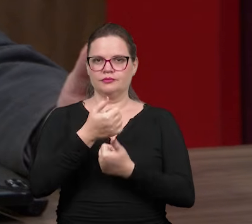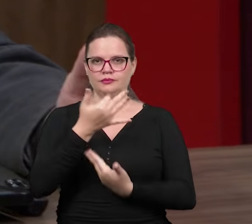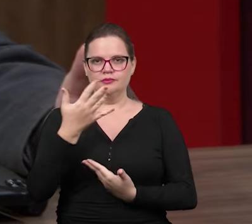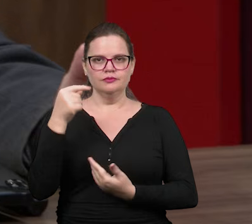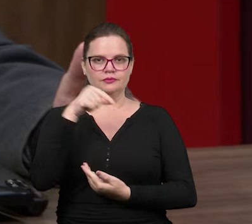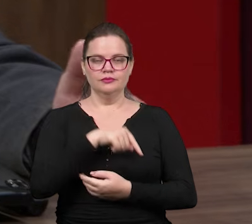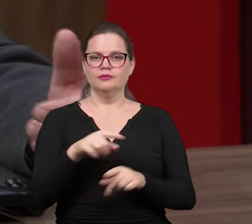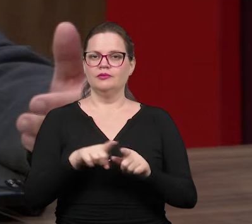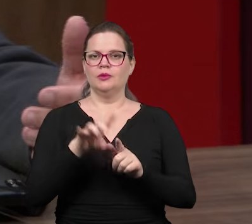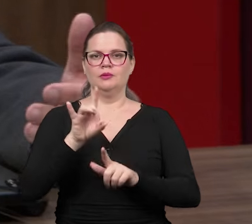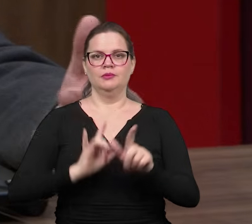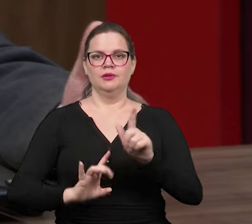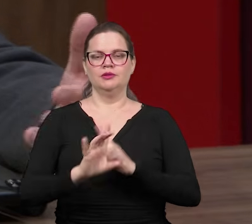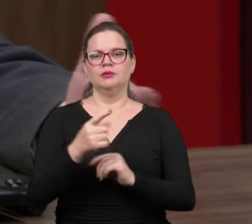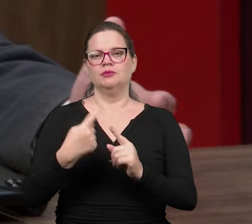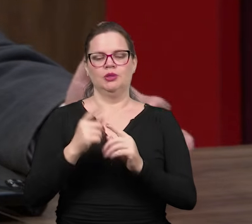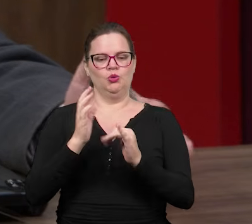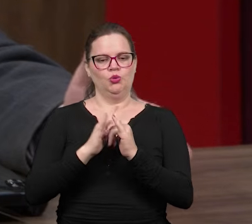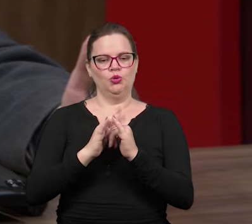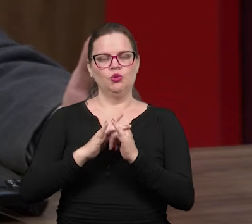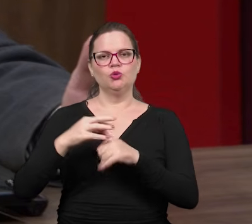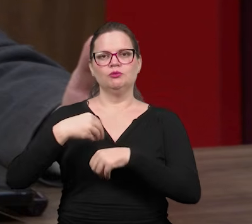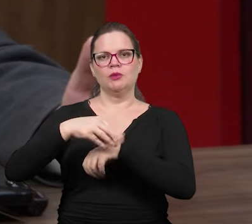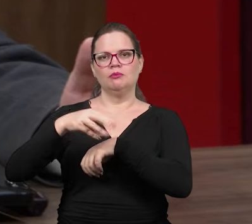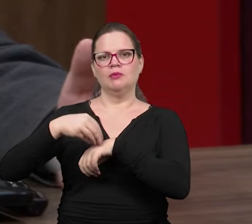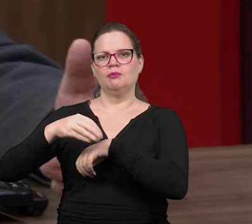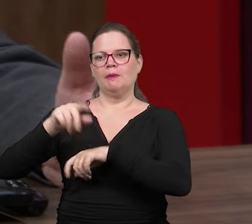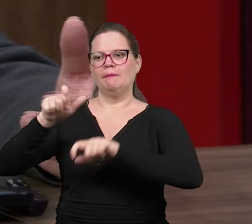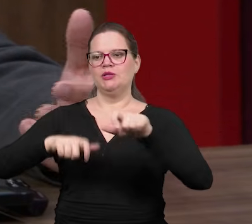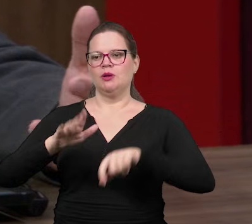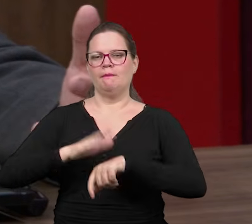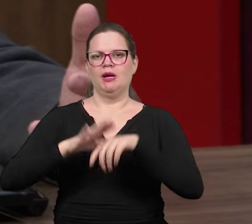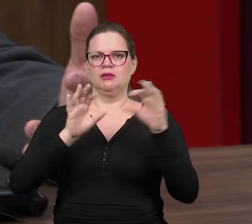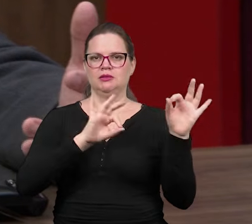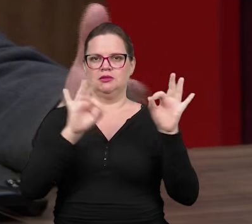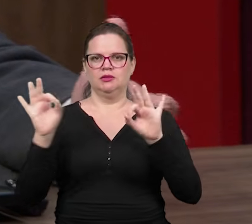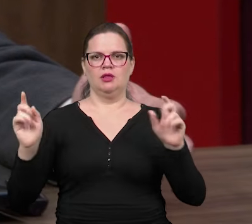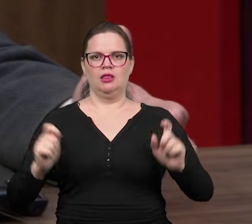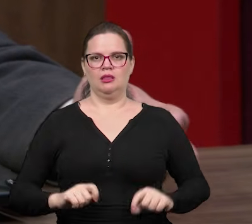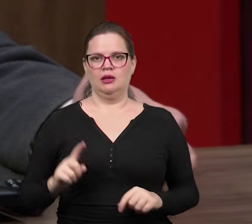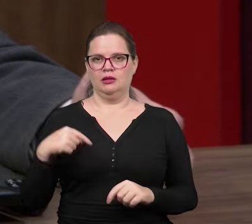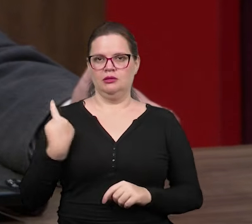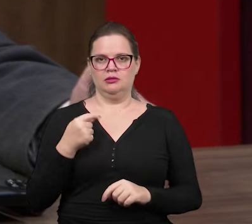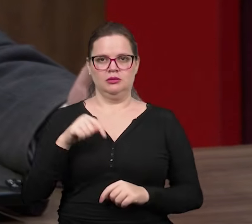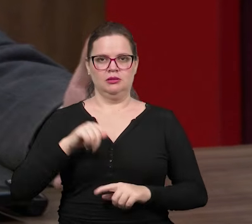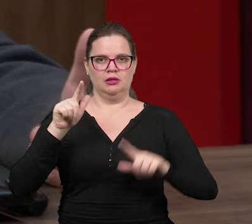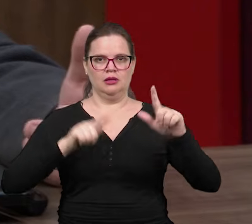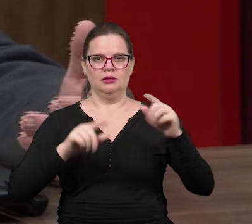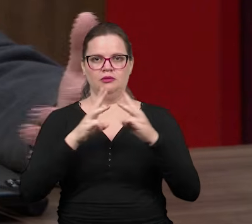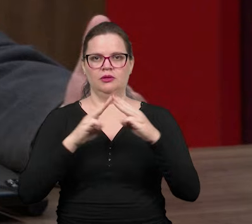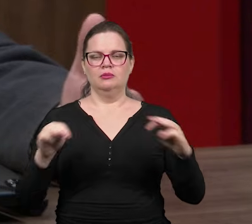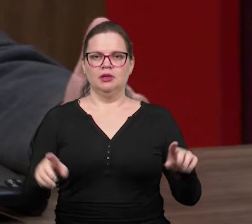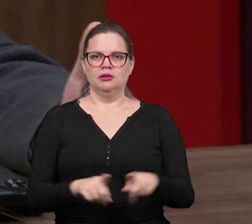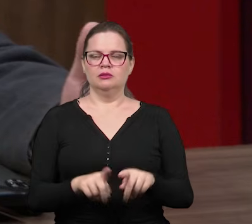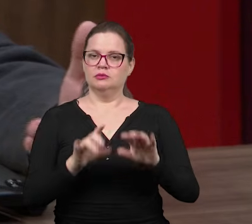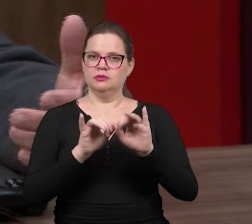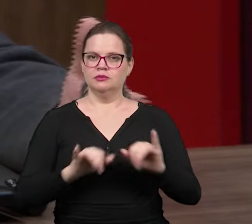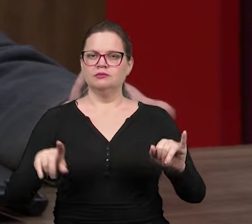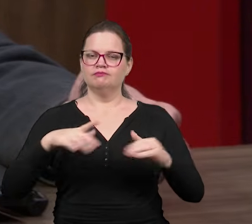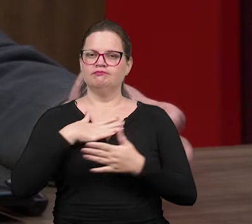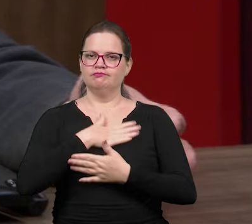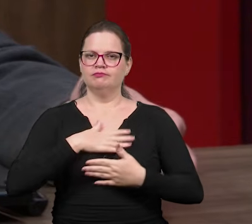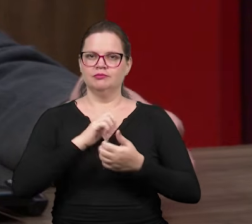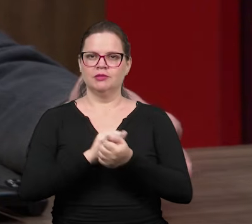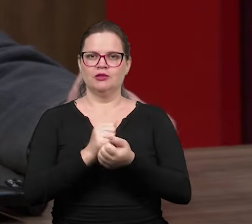do YouTube possa repercutir esse conteúdo a outras pessoas. E nós que estamos aqui pela TV também, dizer ao irmão, à irmã, que é